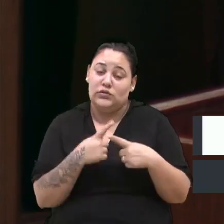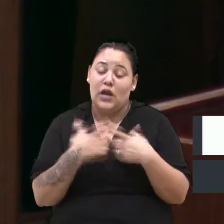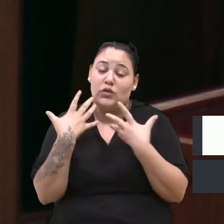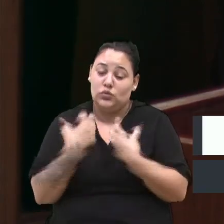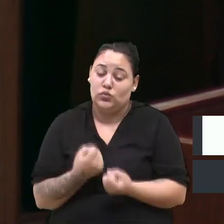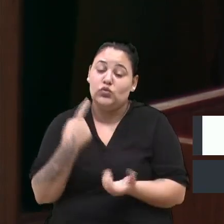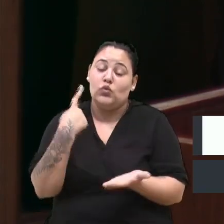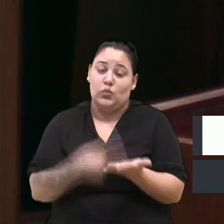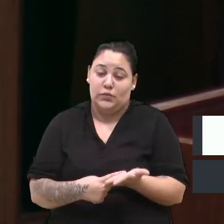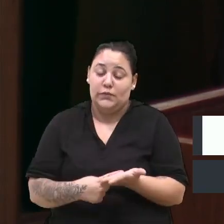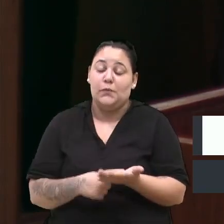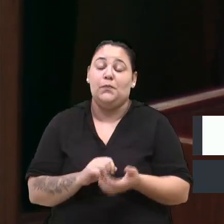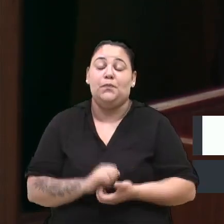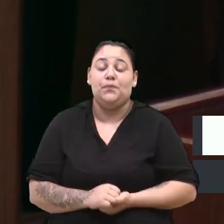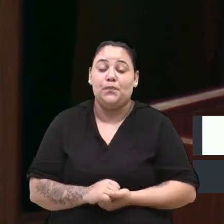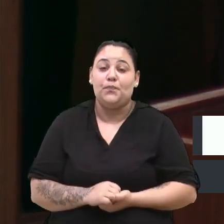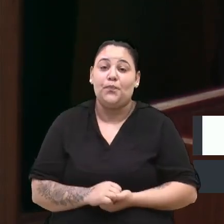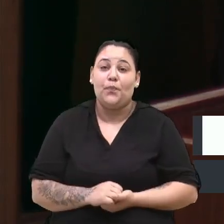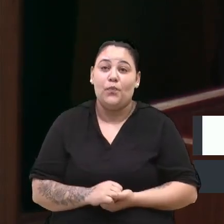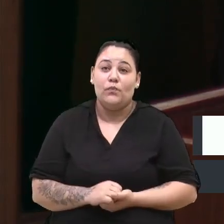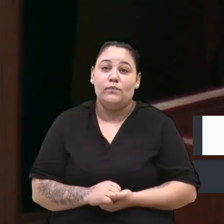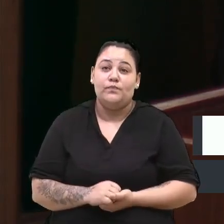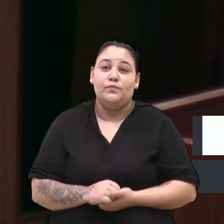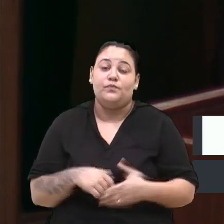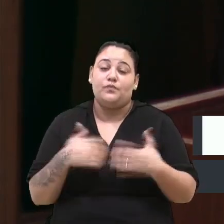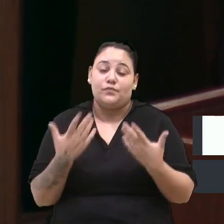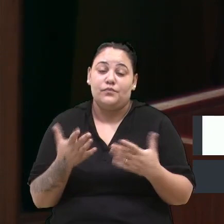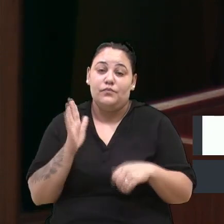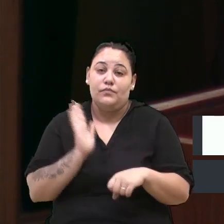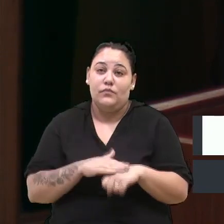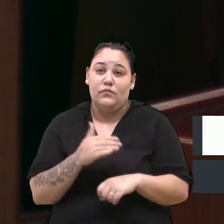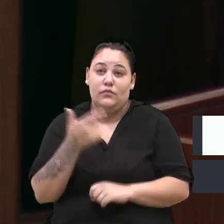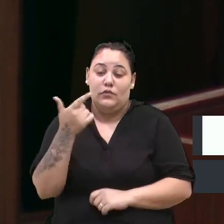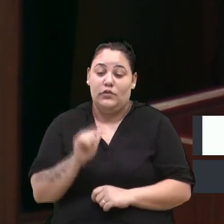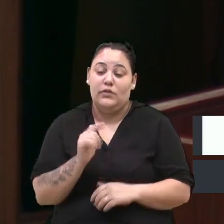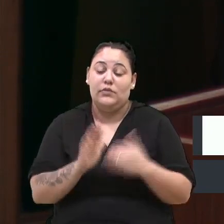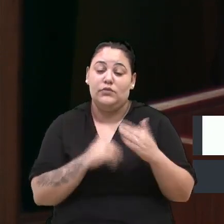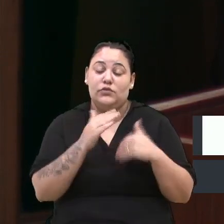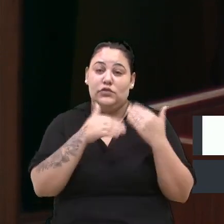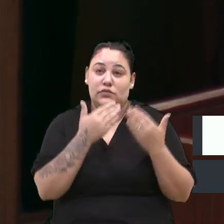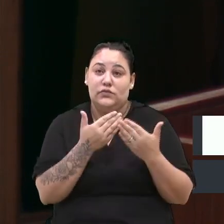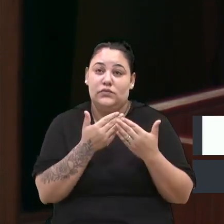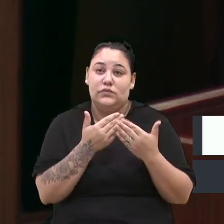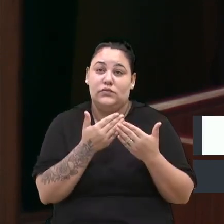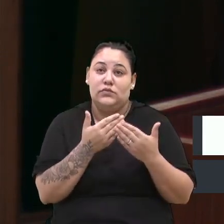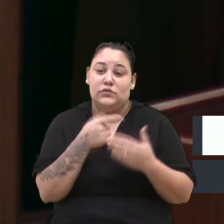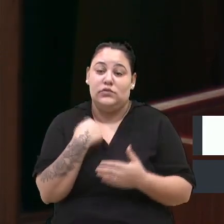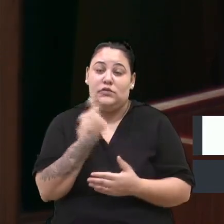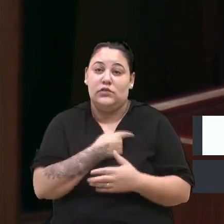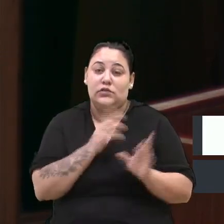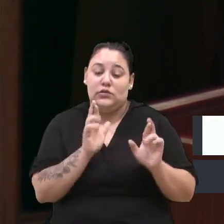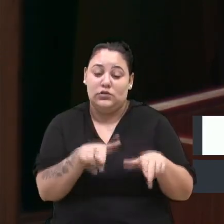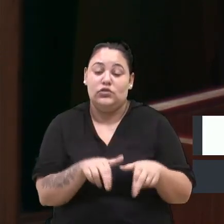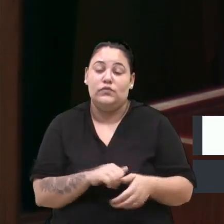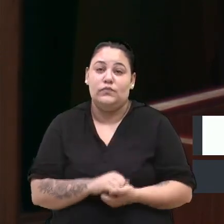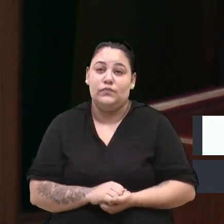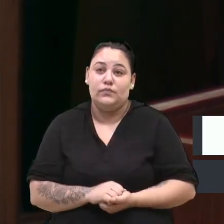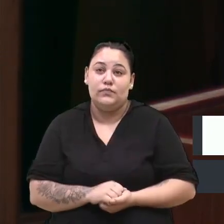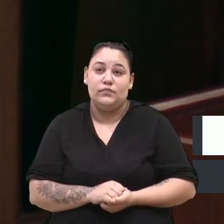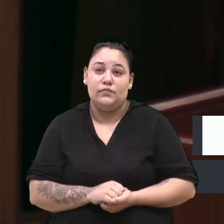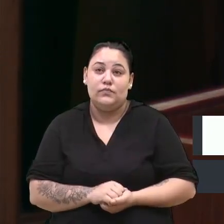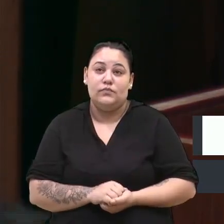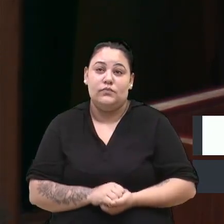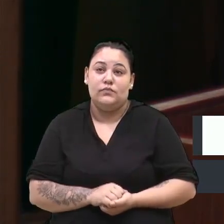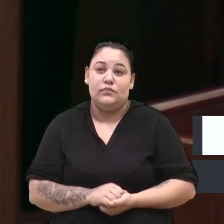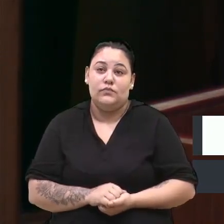compromisso. Então, mais um trabalho em andamento para o desenvolvimento da nossa região.